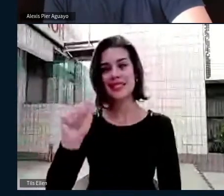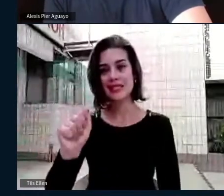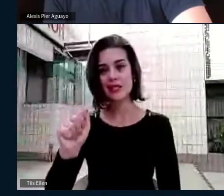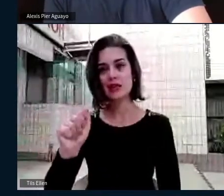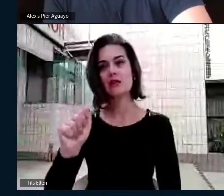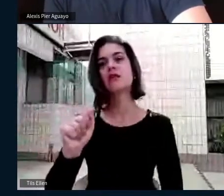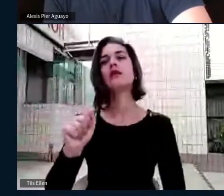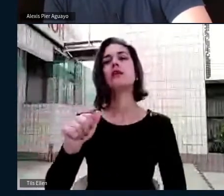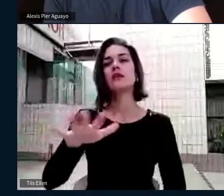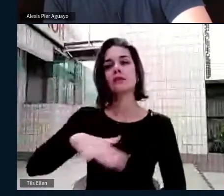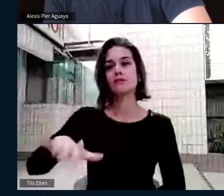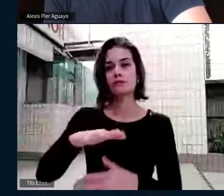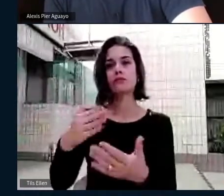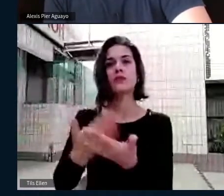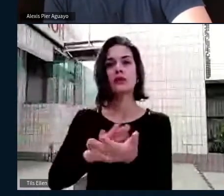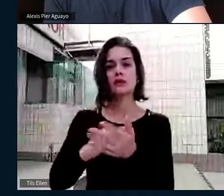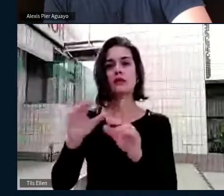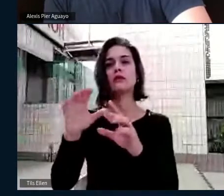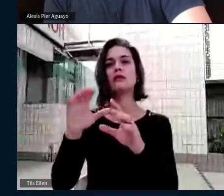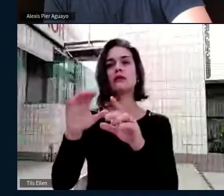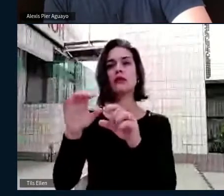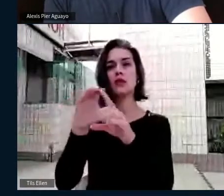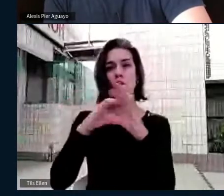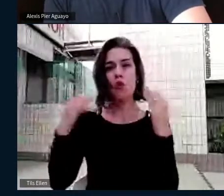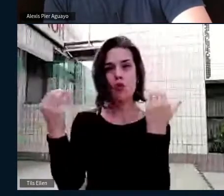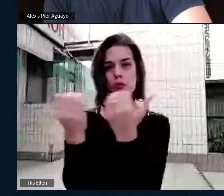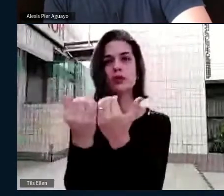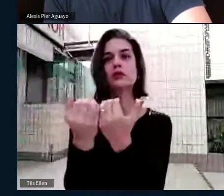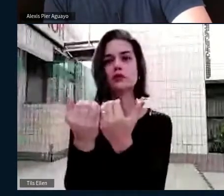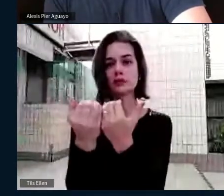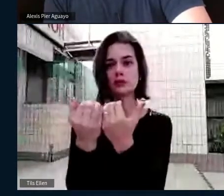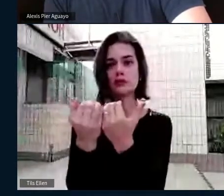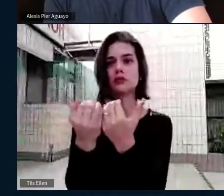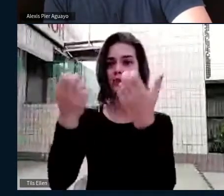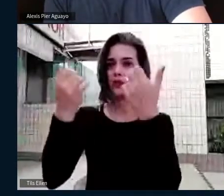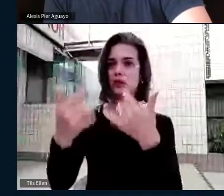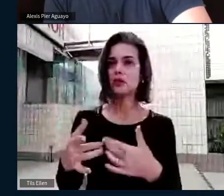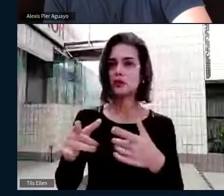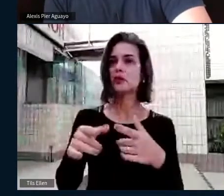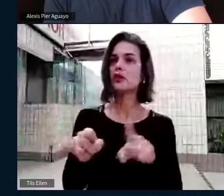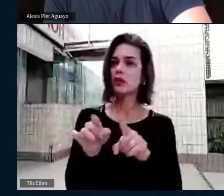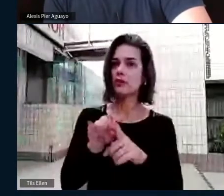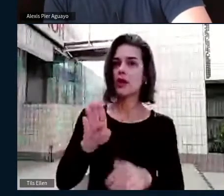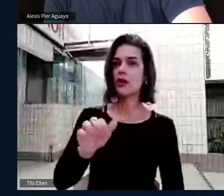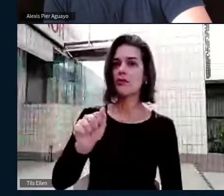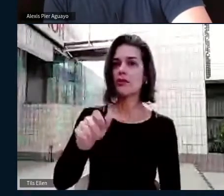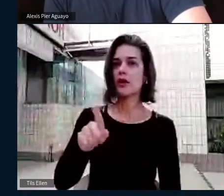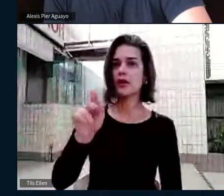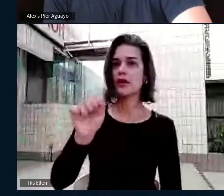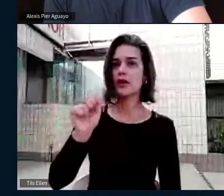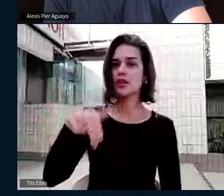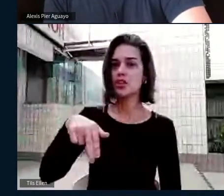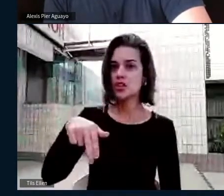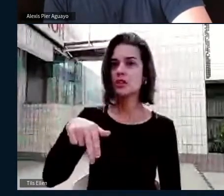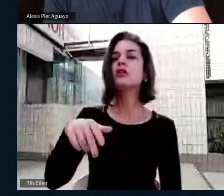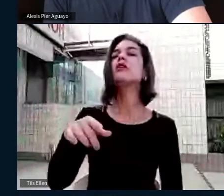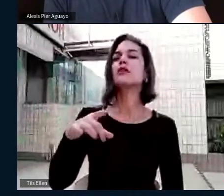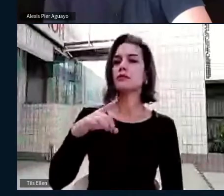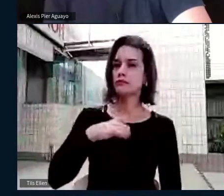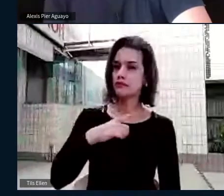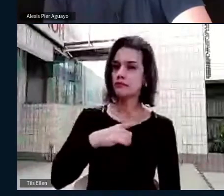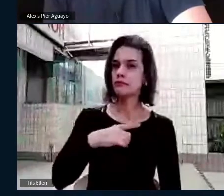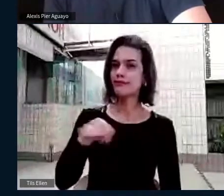no paradigma dialógico, de, né, inclusive bakhtiniano, que conversa, né, então esse